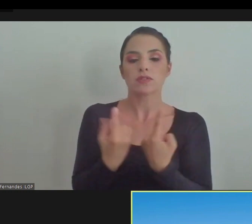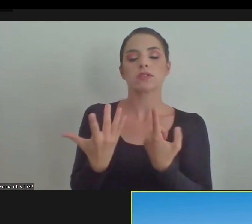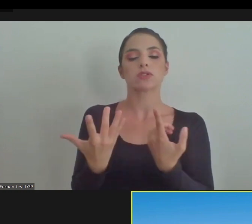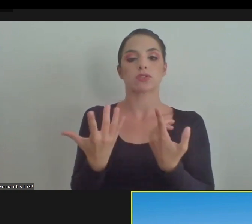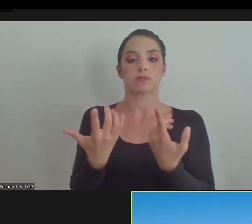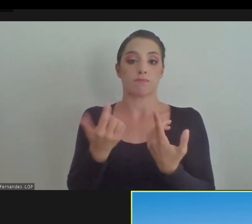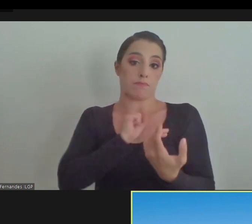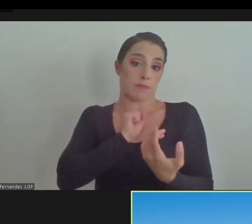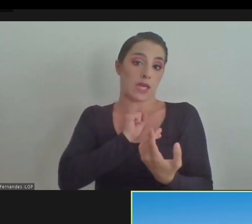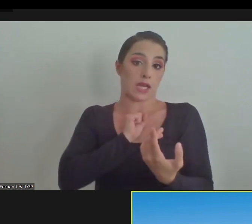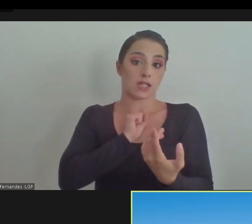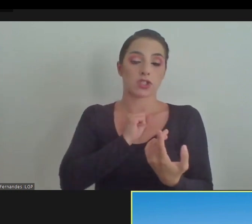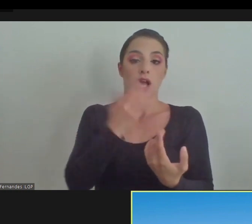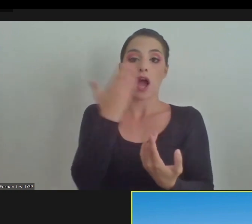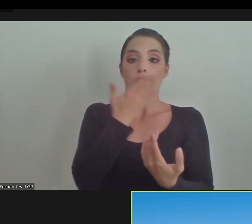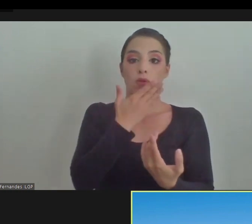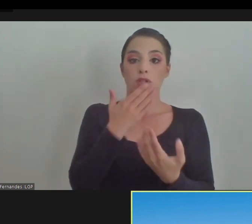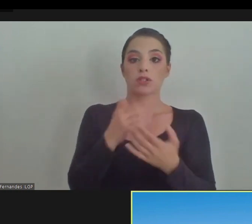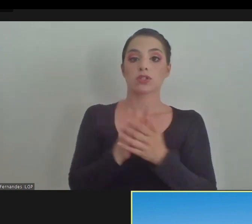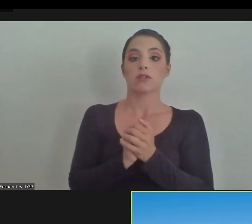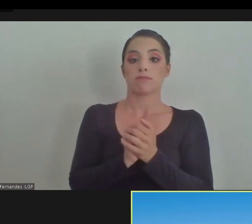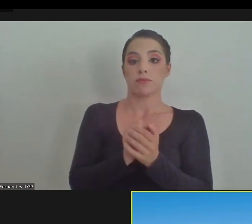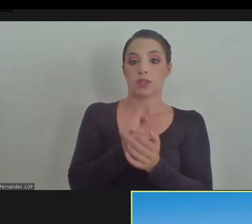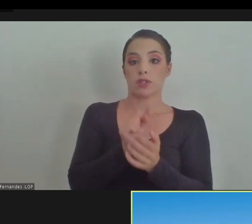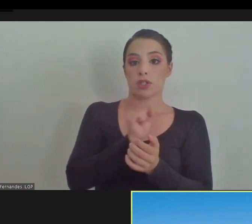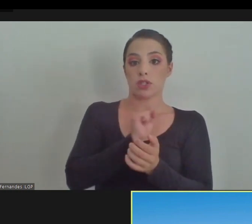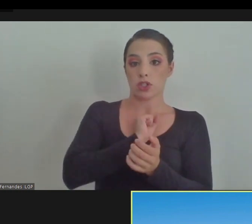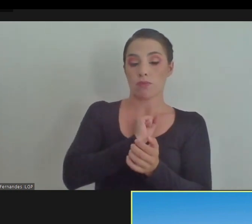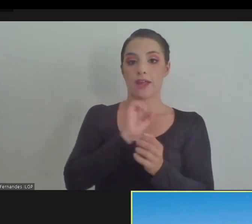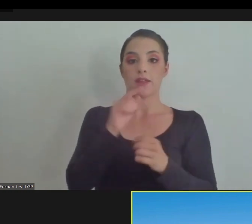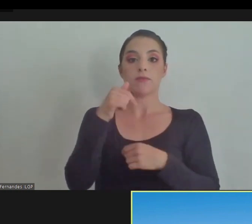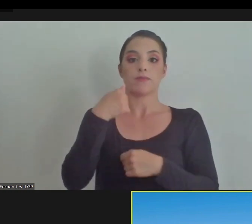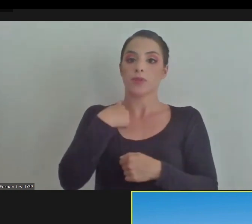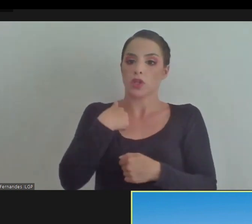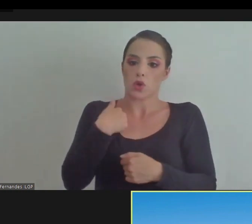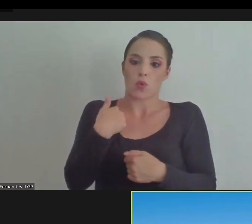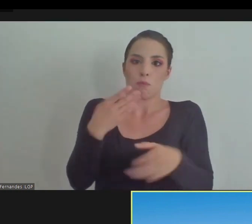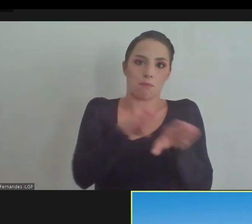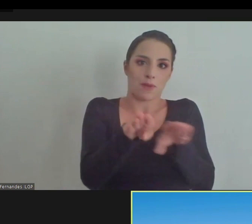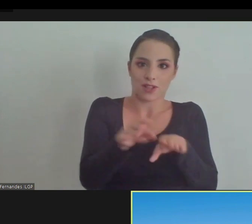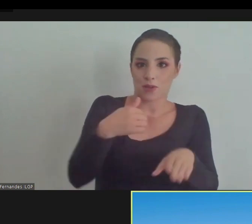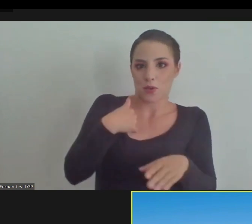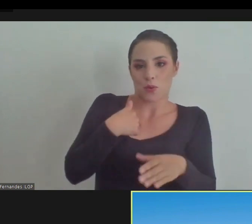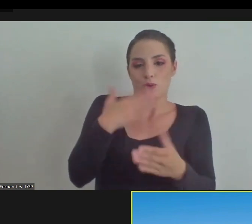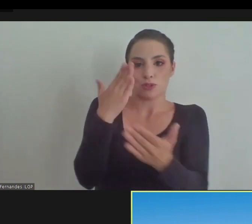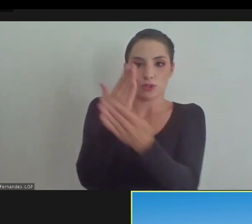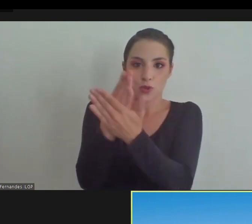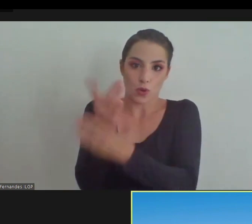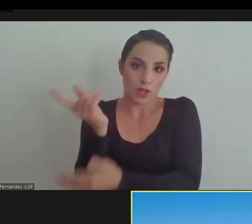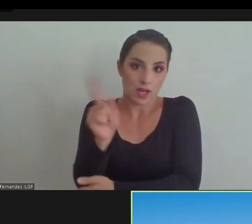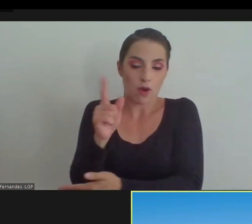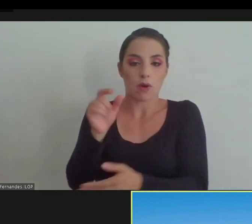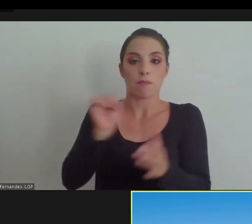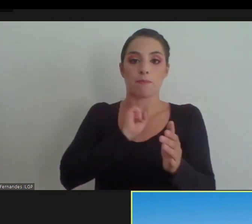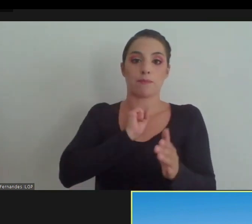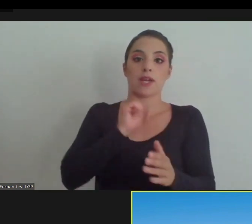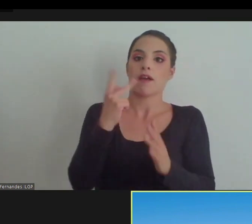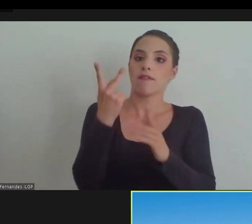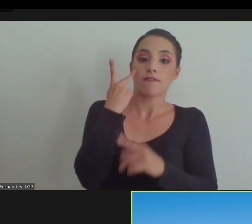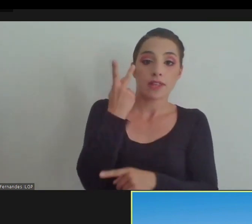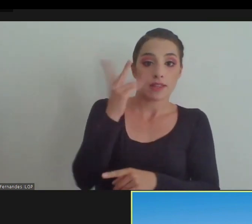nas minhas aulas, sendo eu um practitioner, não sendo um académico, a minha vida foi sempre a nível corporate,